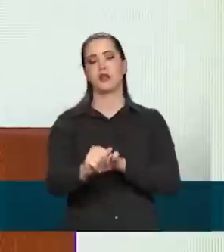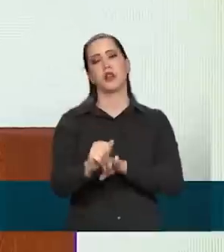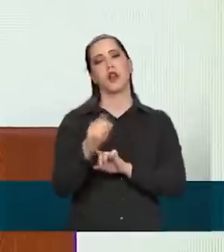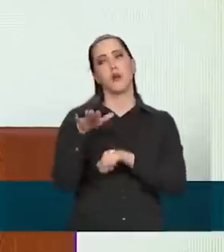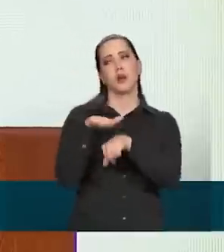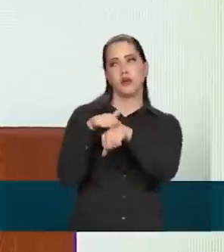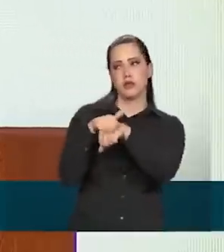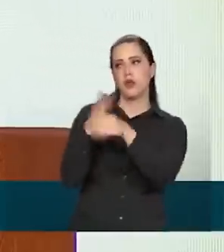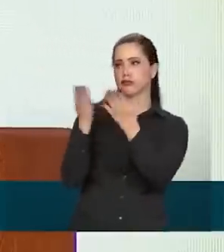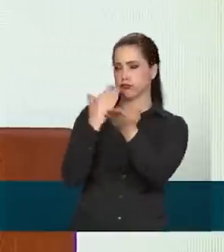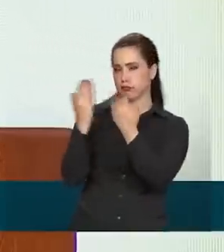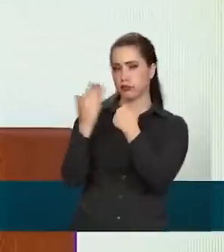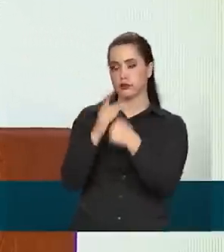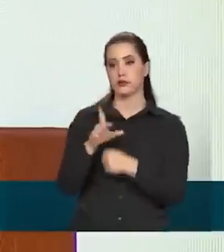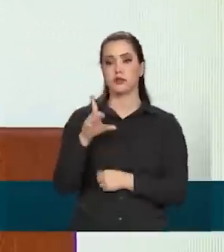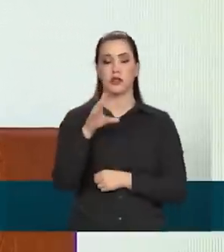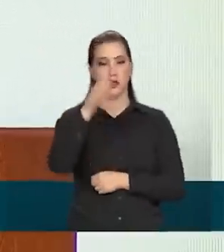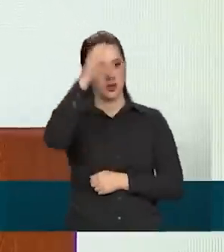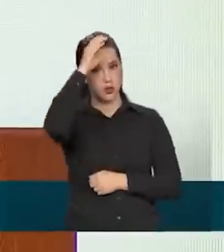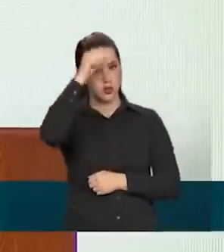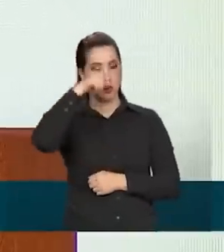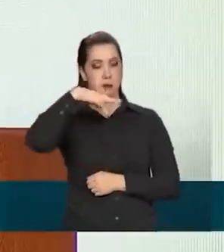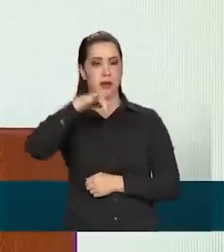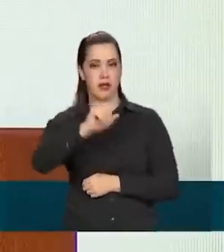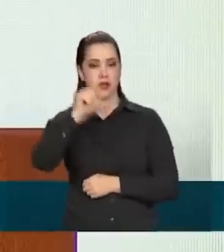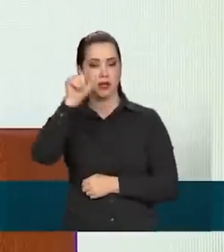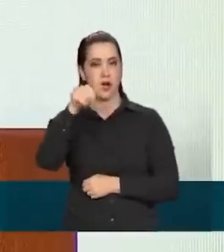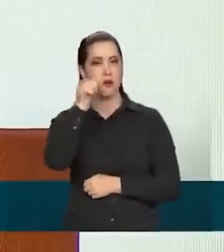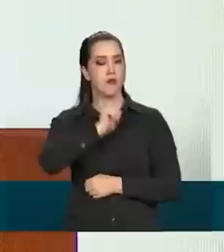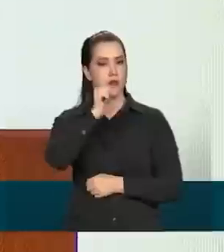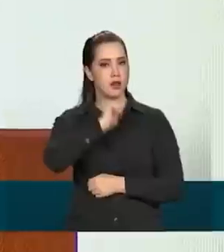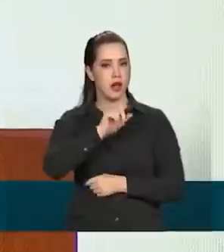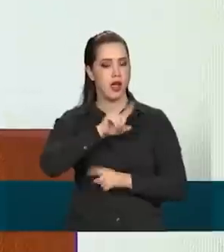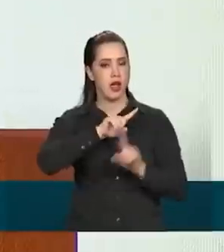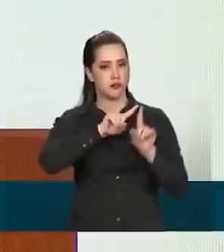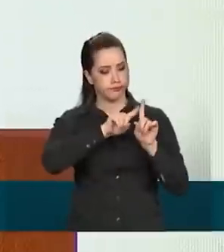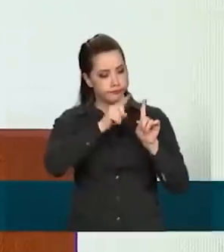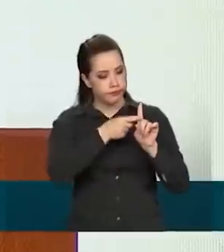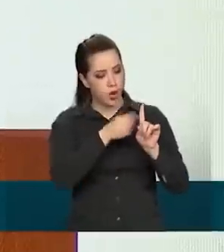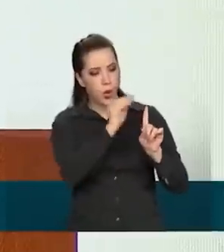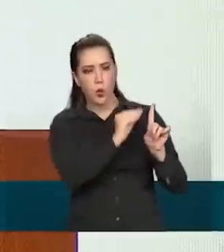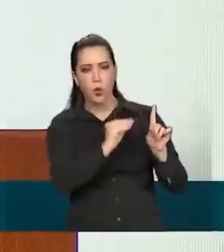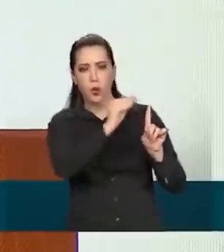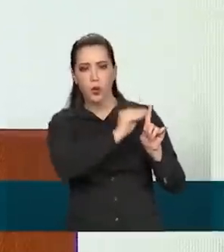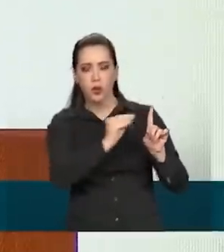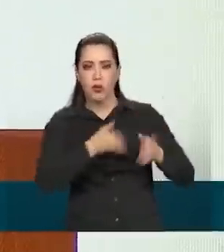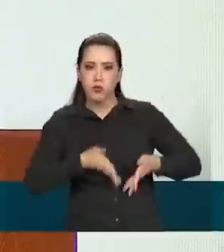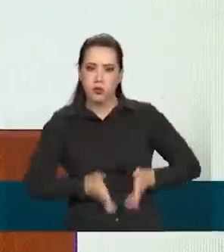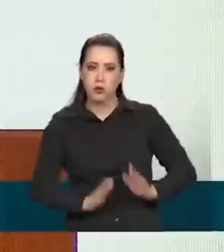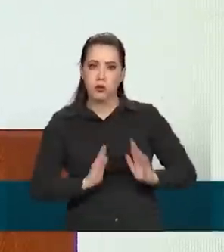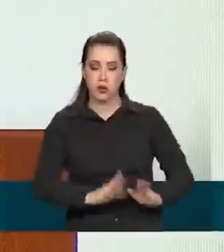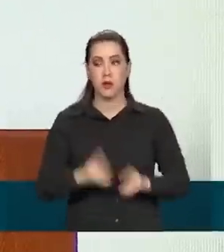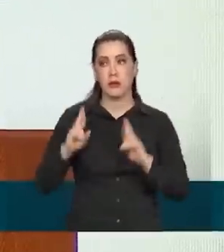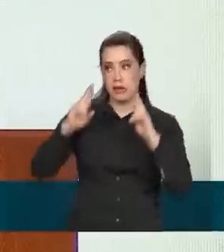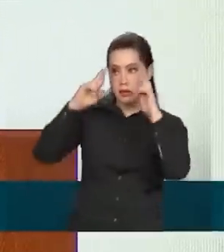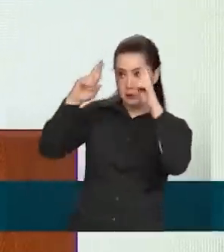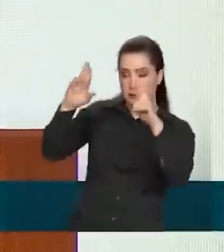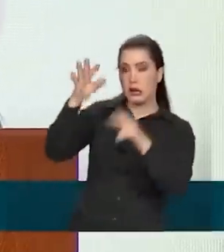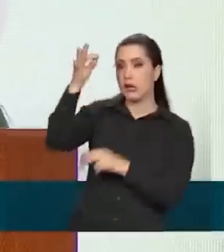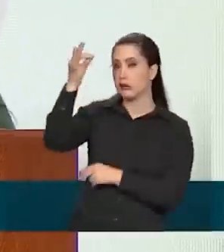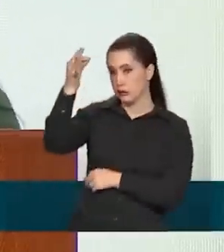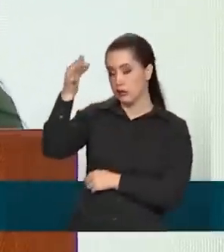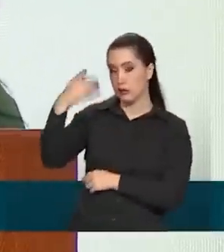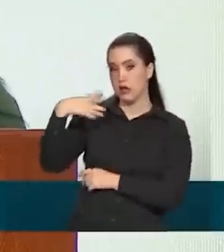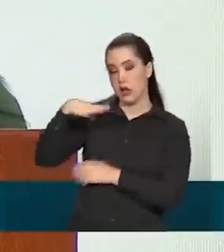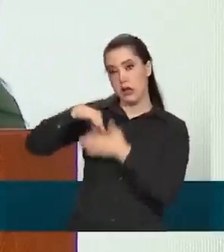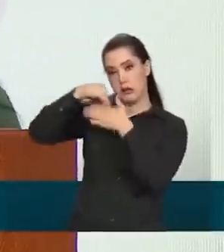para conversar. Tia Maria é parteira e uma respeitada liderança espiritual.